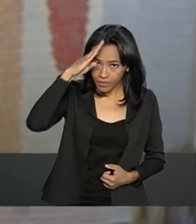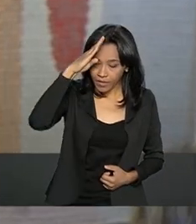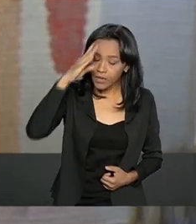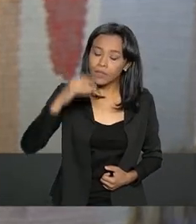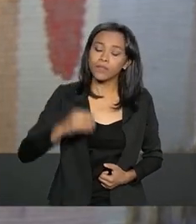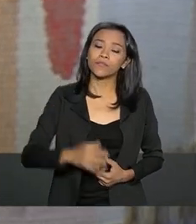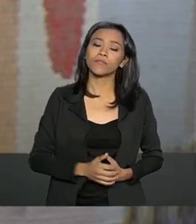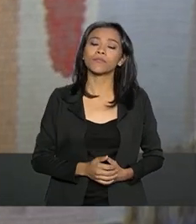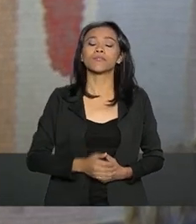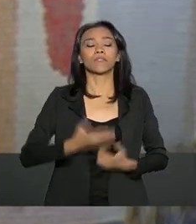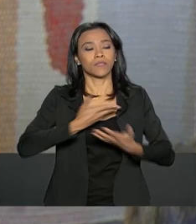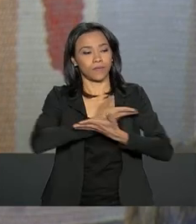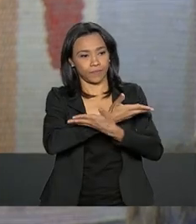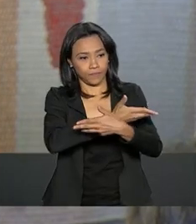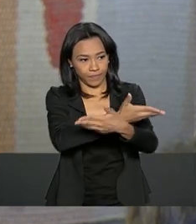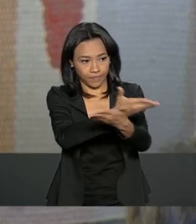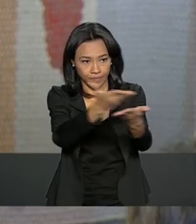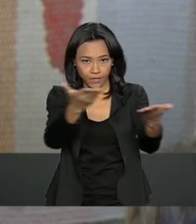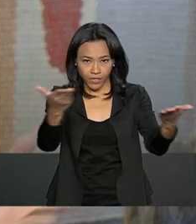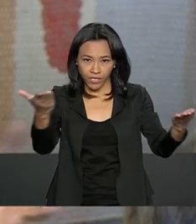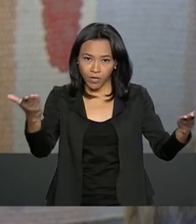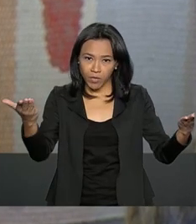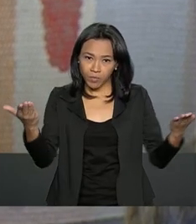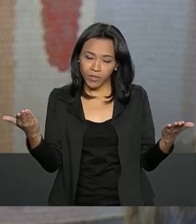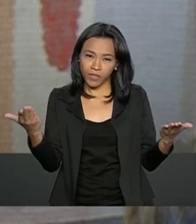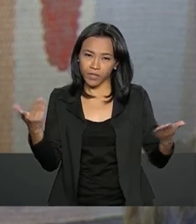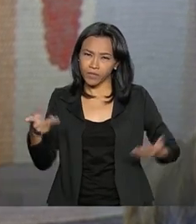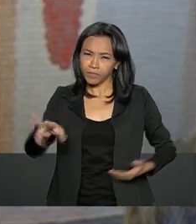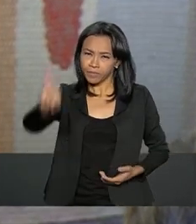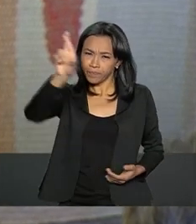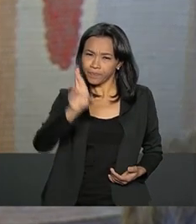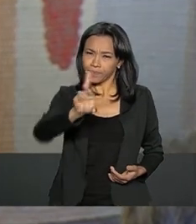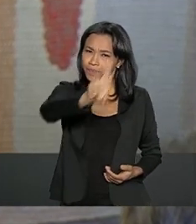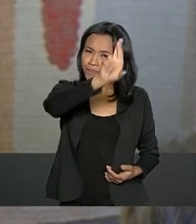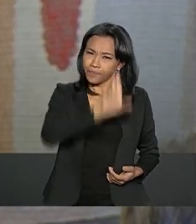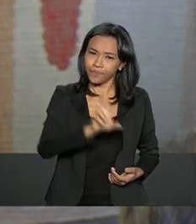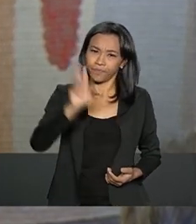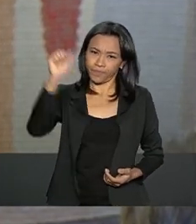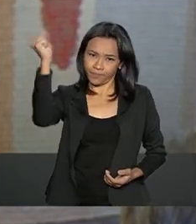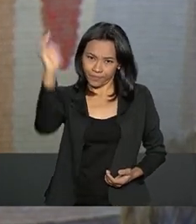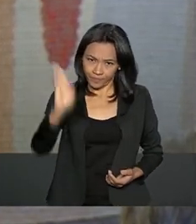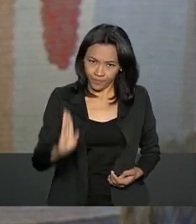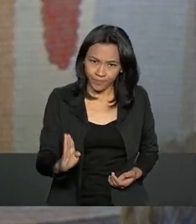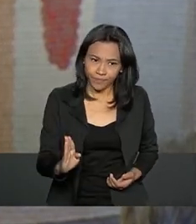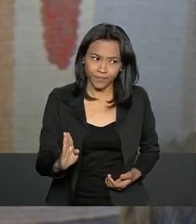presidentes, autoridades do Brasil, queridos brasileiros,